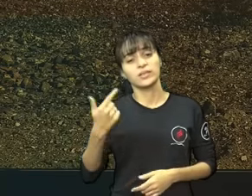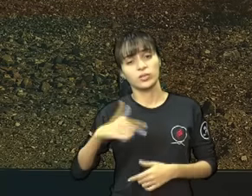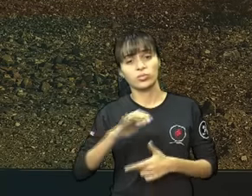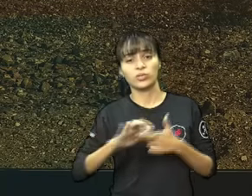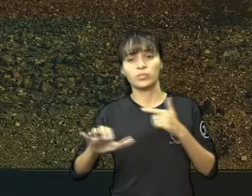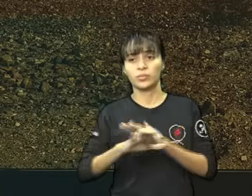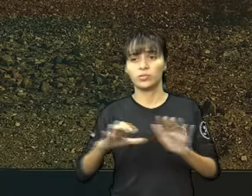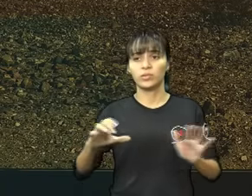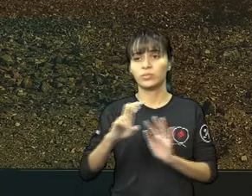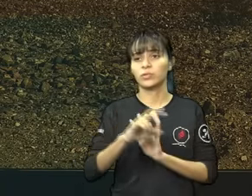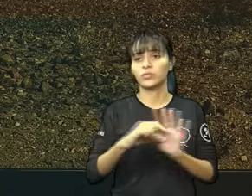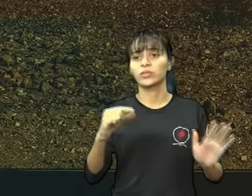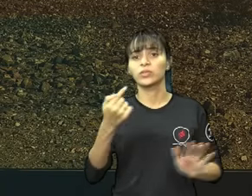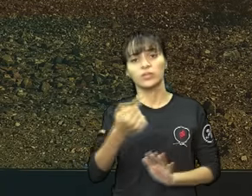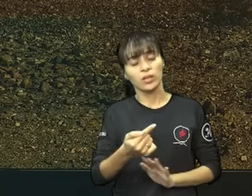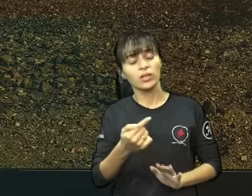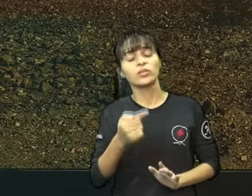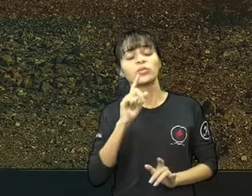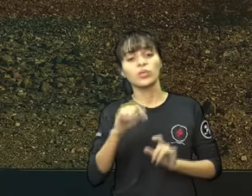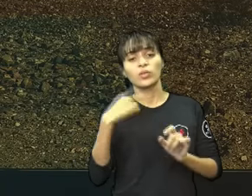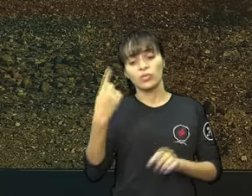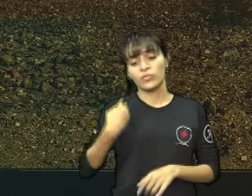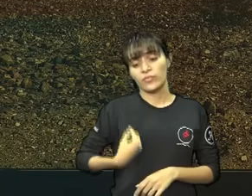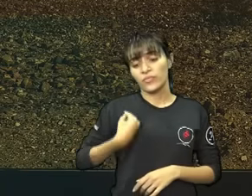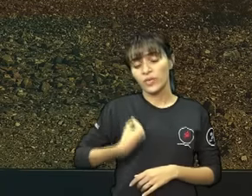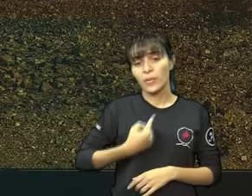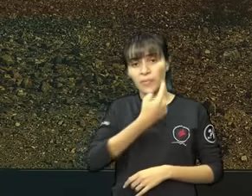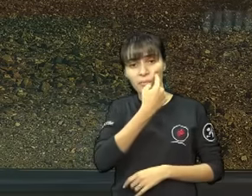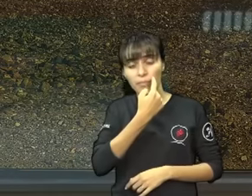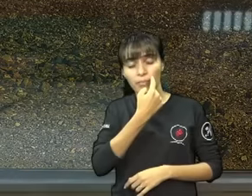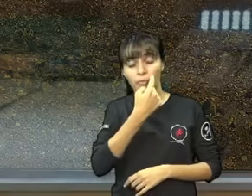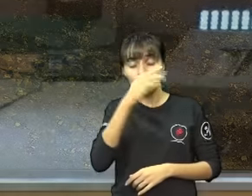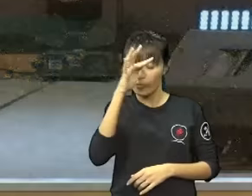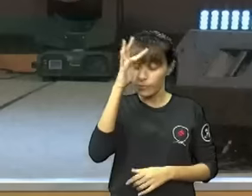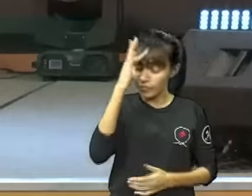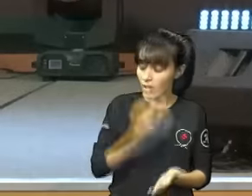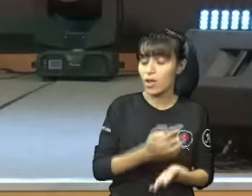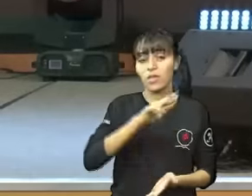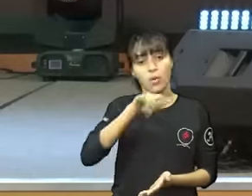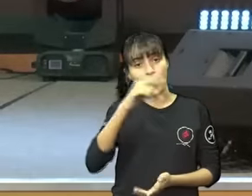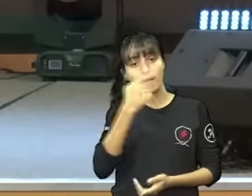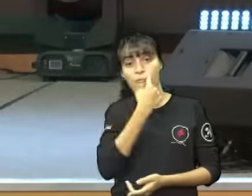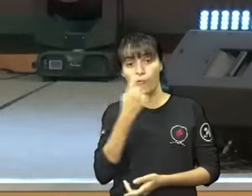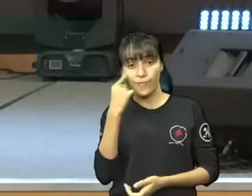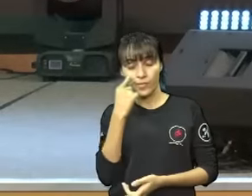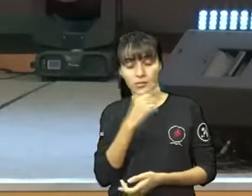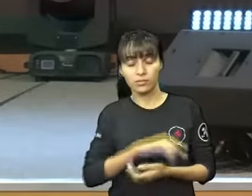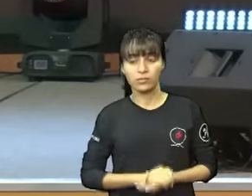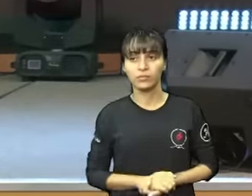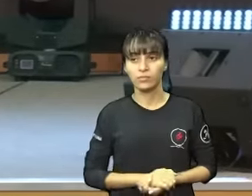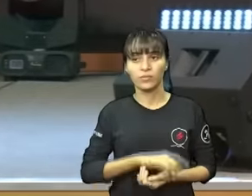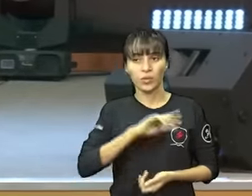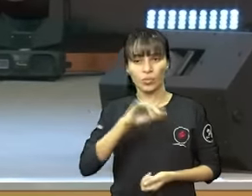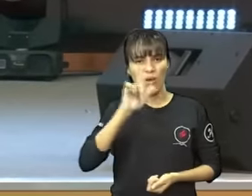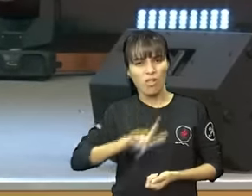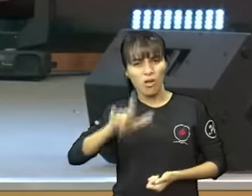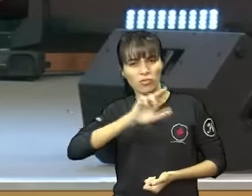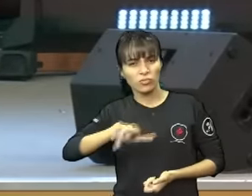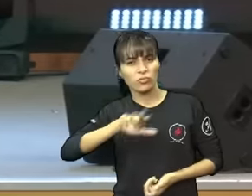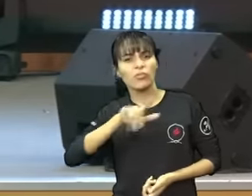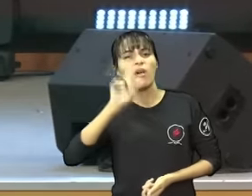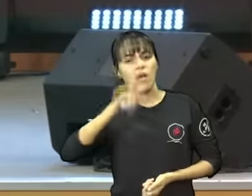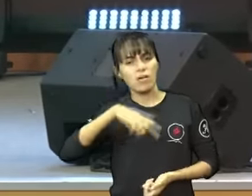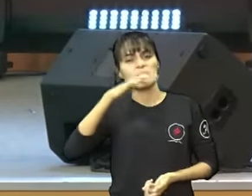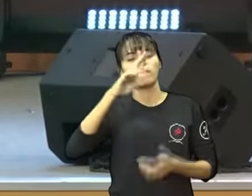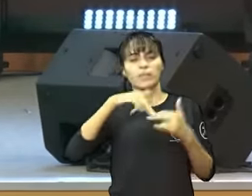José segunda Coríntios 57 vivemos por fé e não por Vista e não é por rosca pela